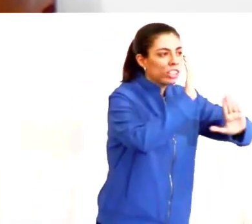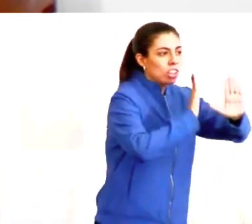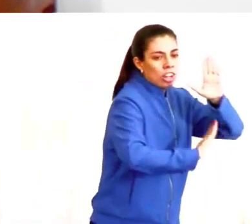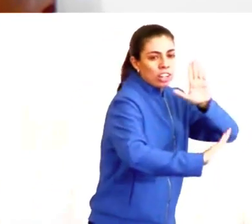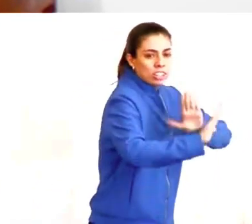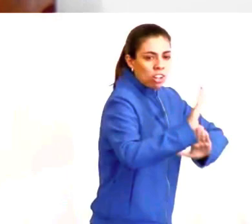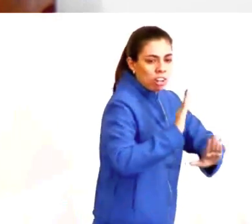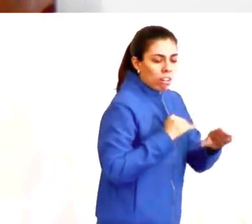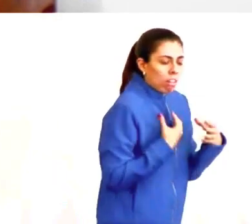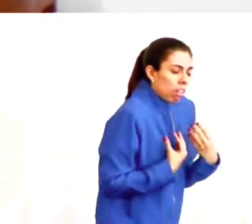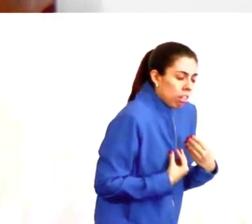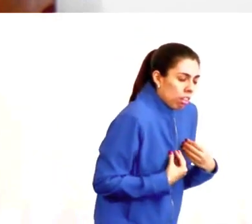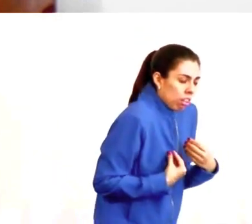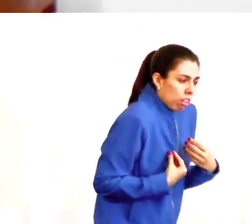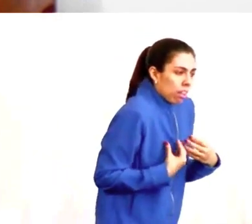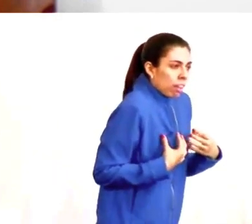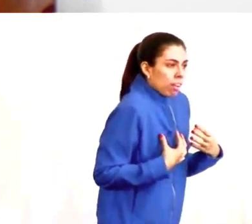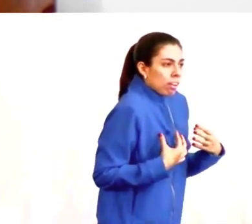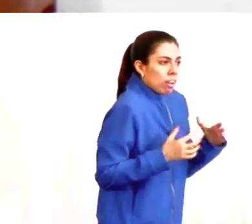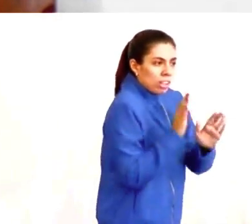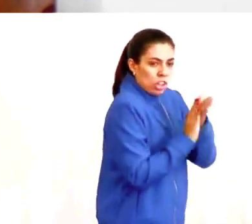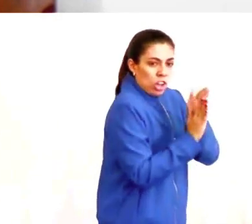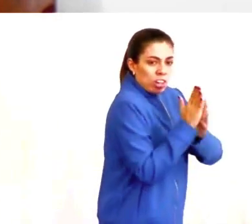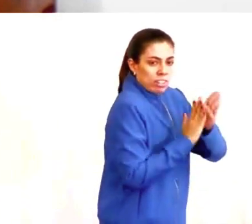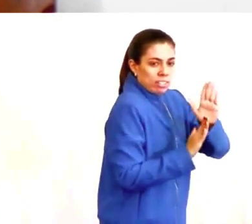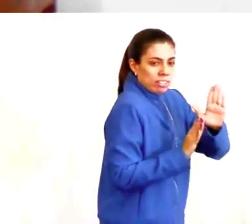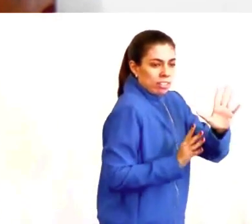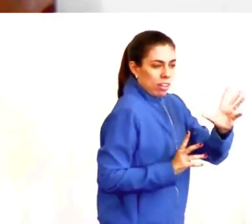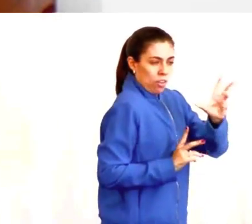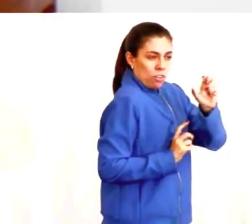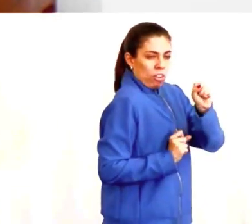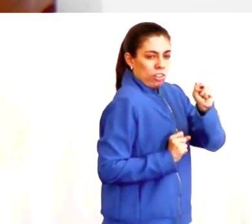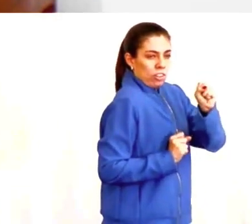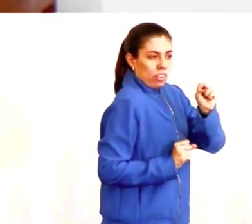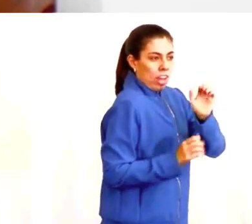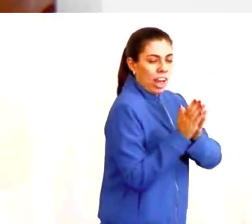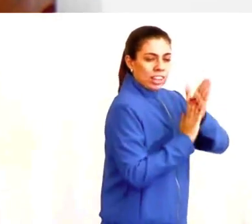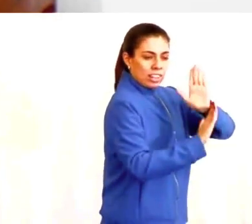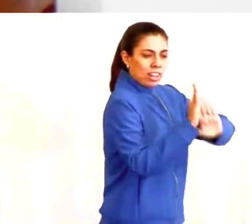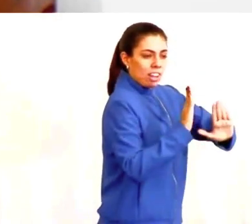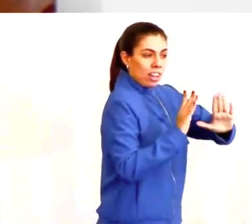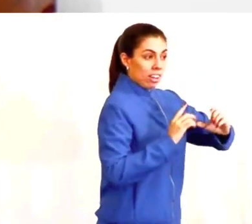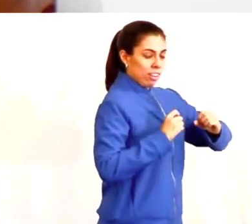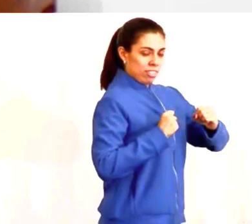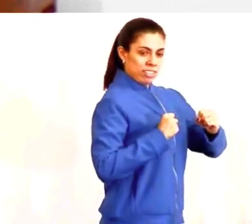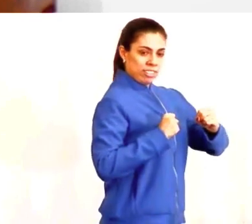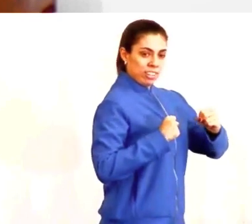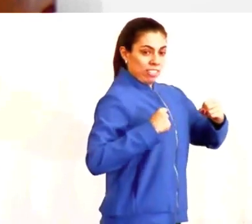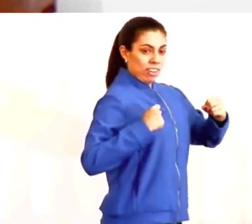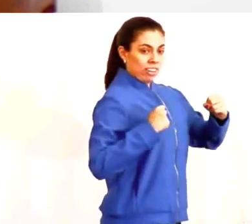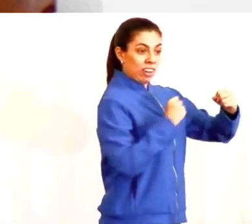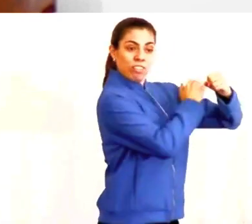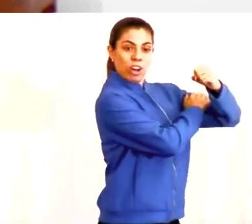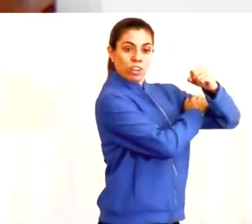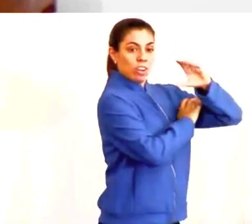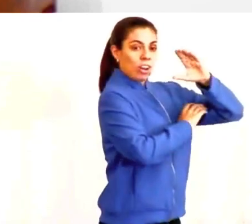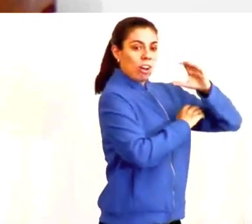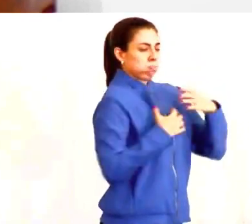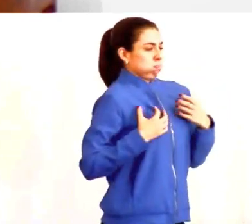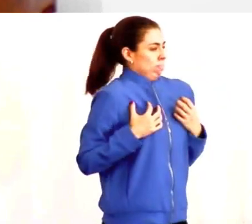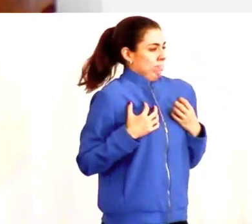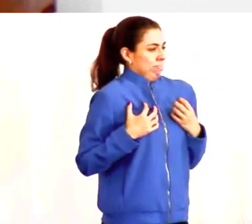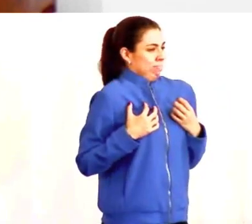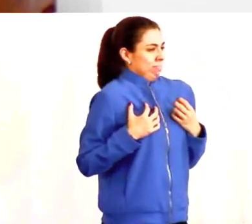fé a se fortalecerem na adoração. A adoração ao Senhor é o começo. A